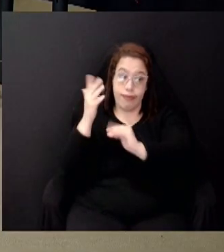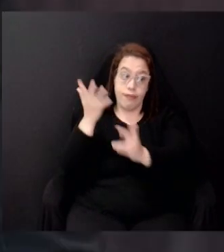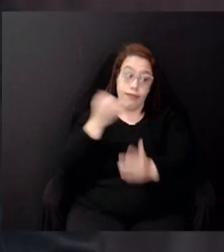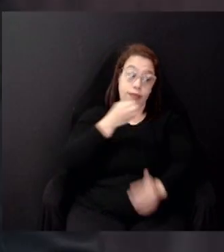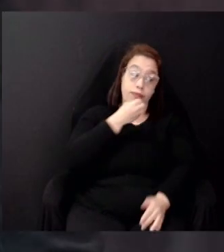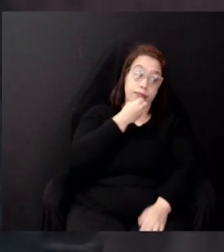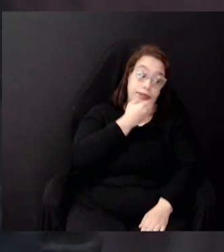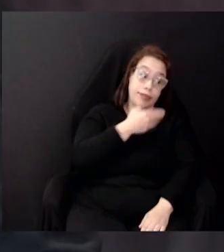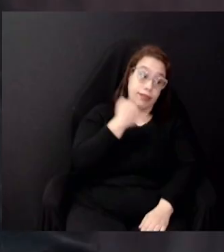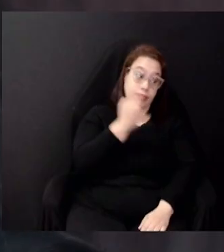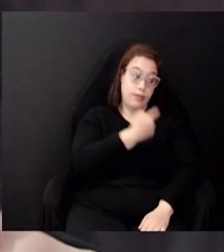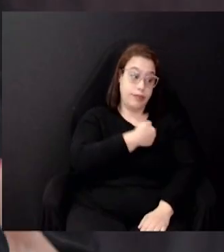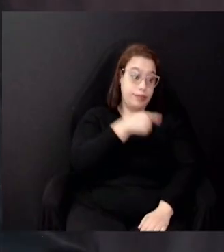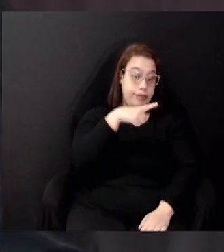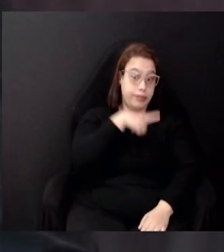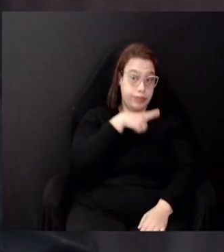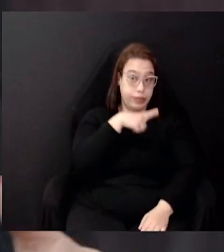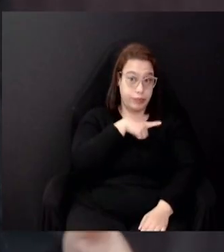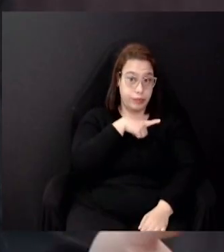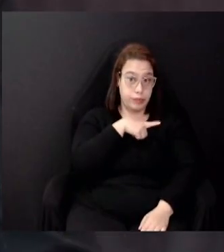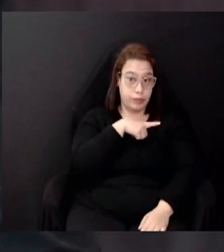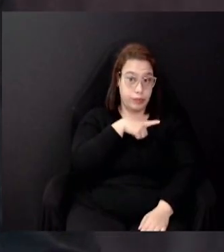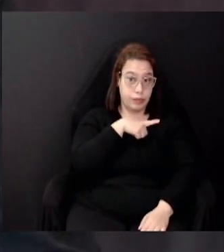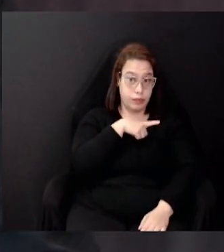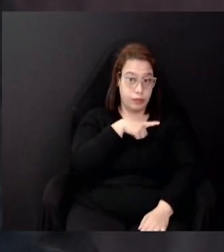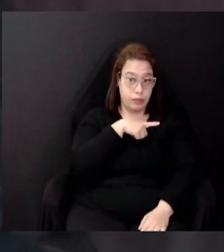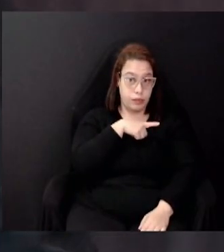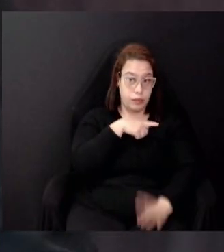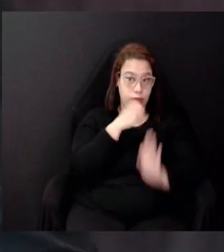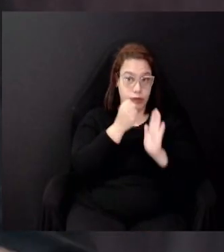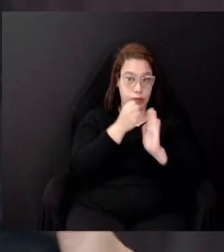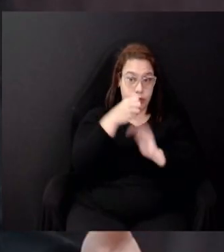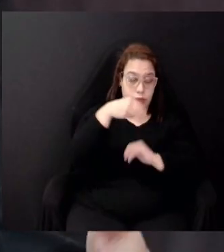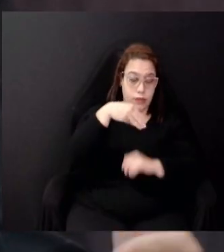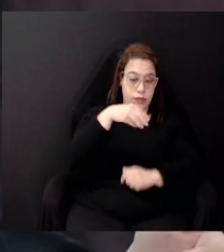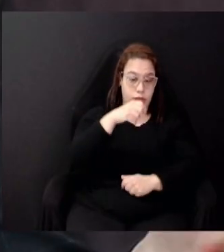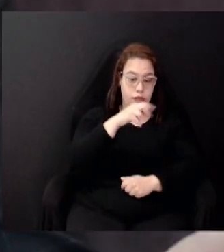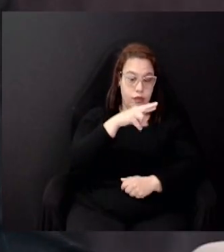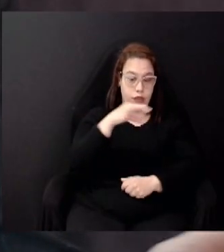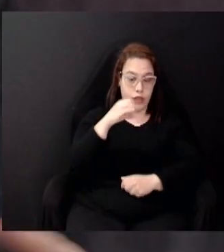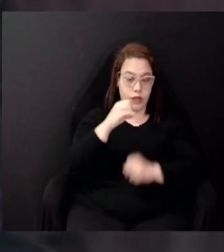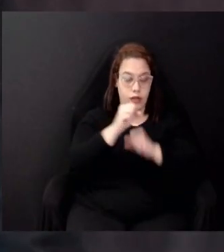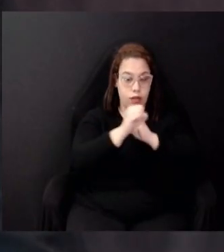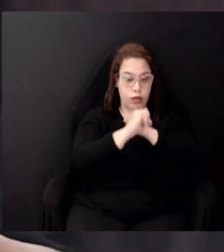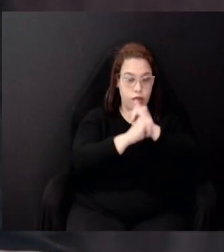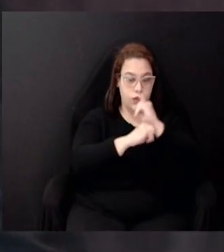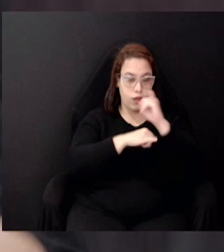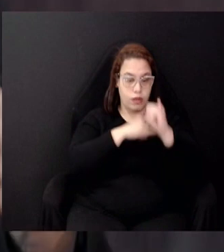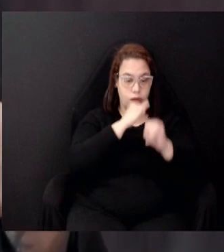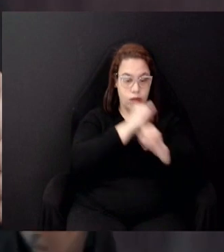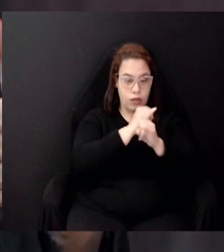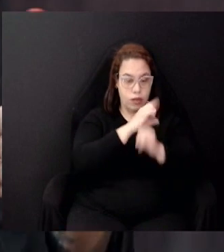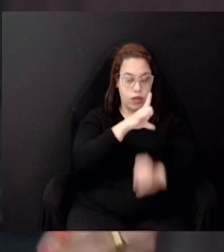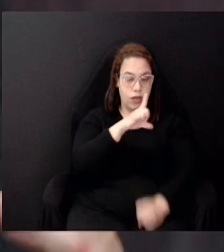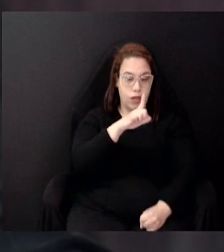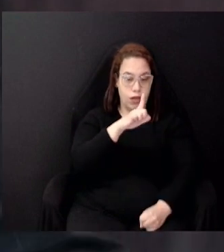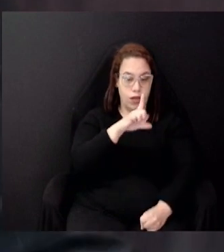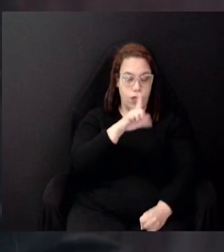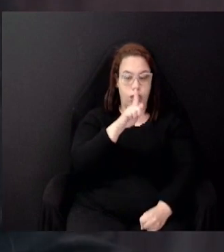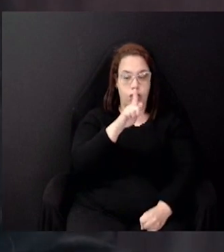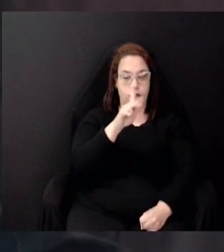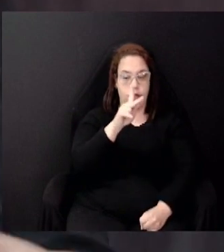nós temos, né, o Marco Civil da Internet e a LGPD, né, a